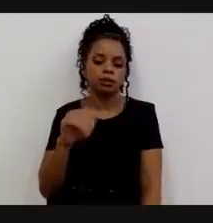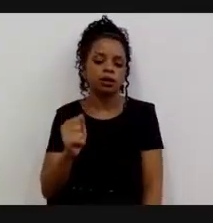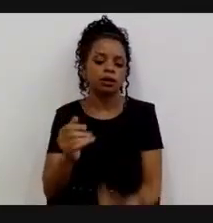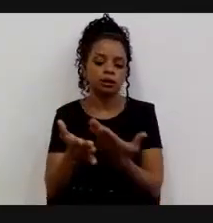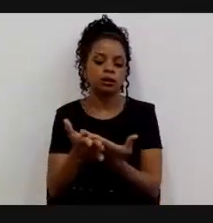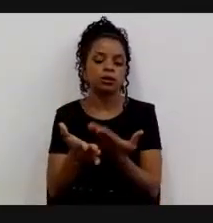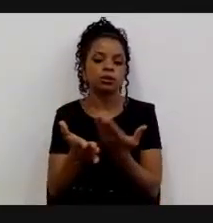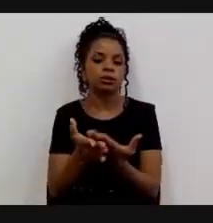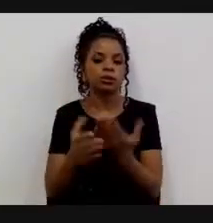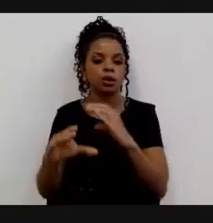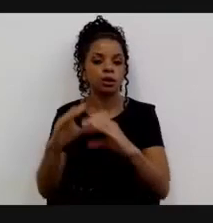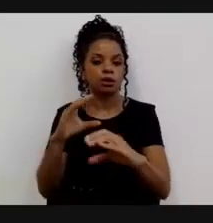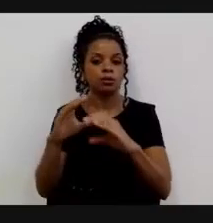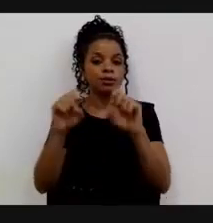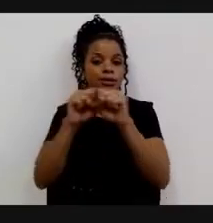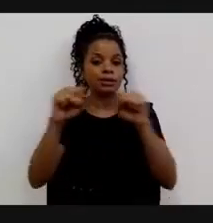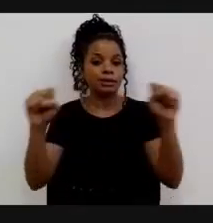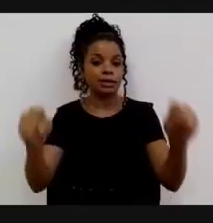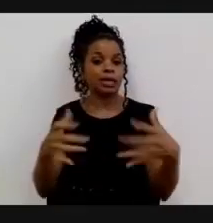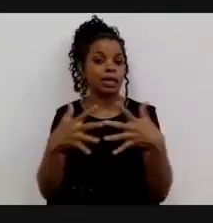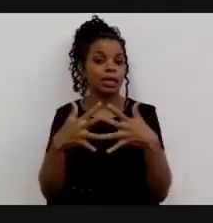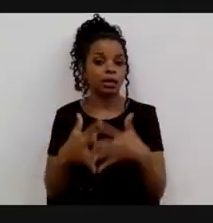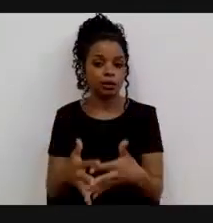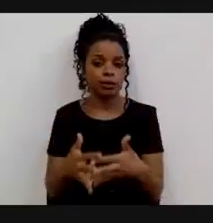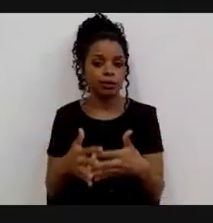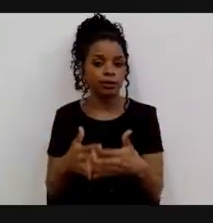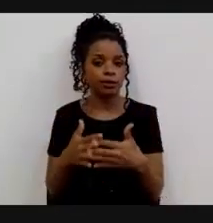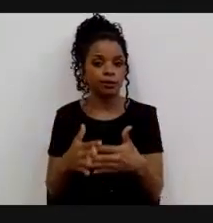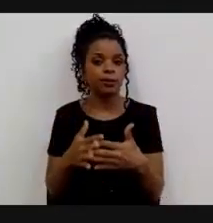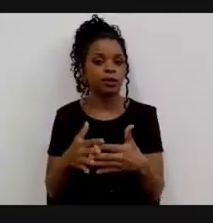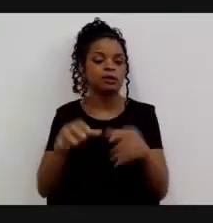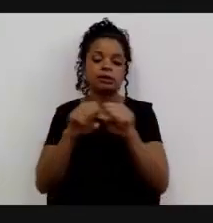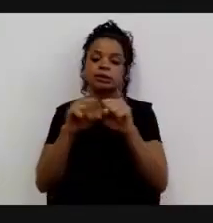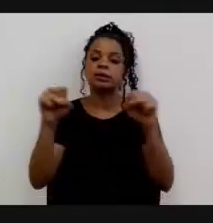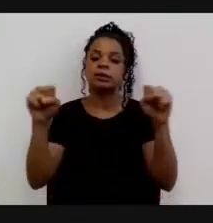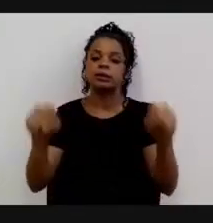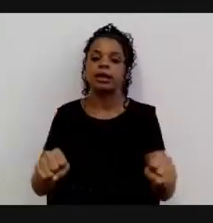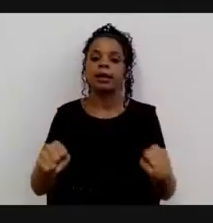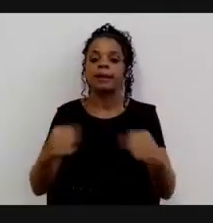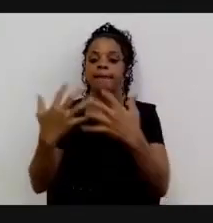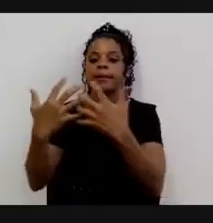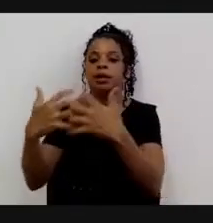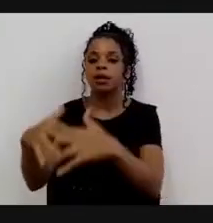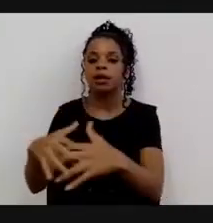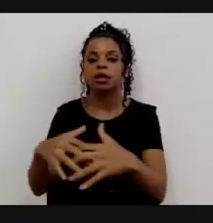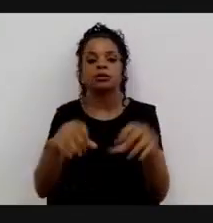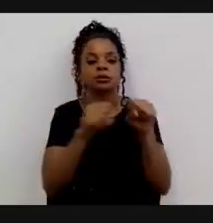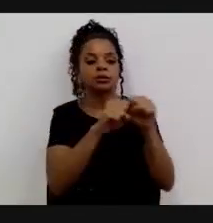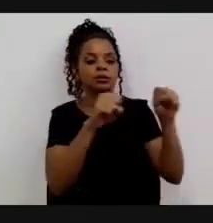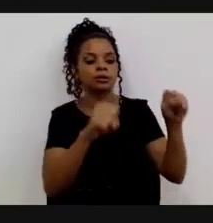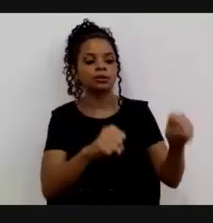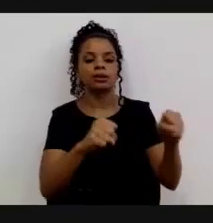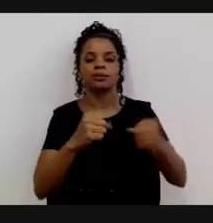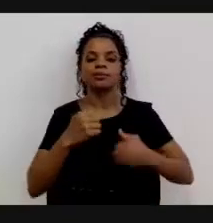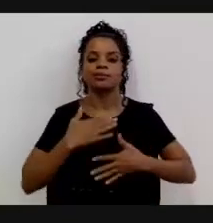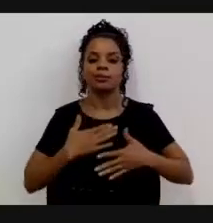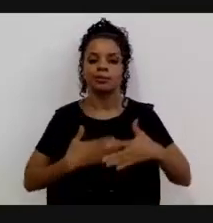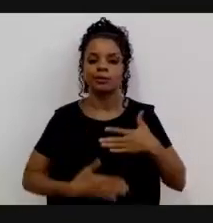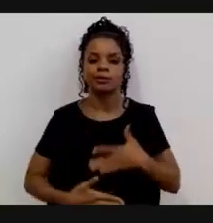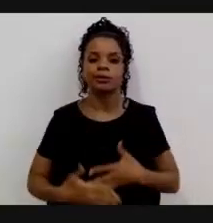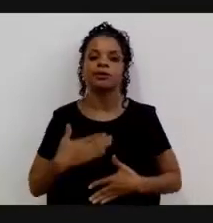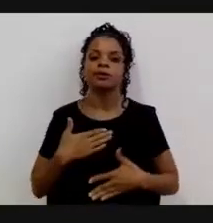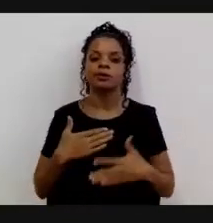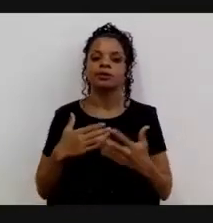complexos, e ela existe já há muito tempo. Sistemas mecânicos, sistemas biológicos e também agora sistemas